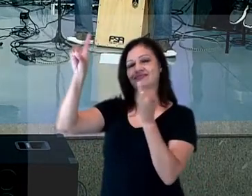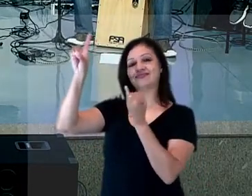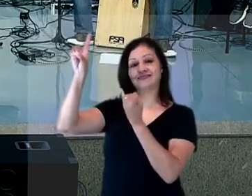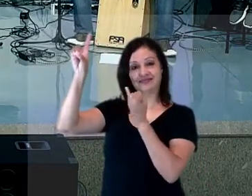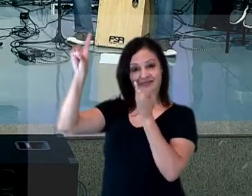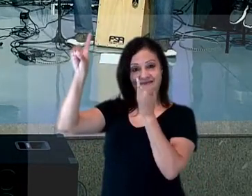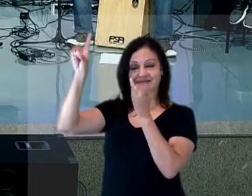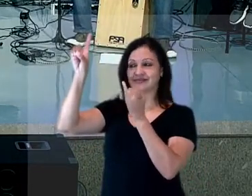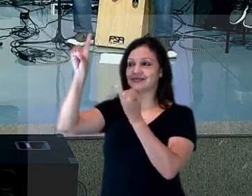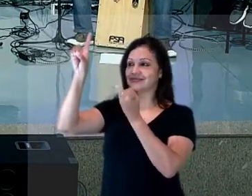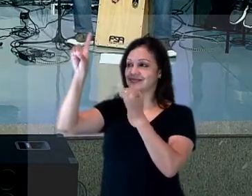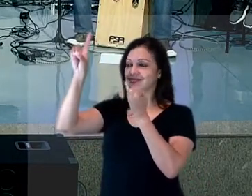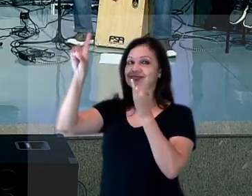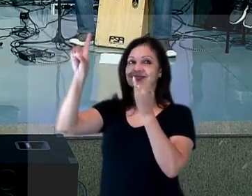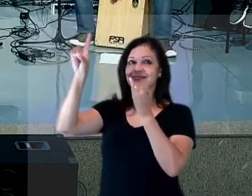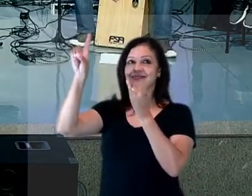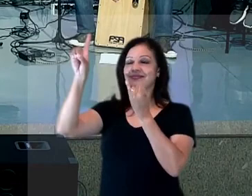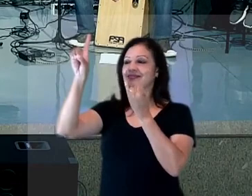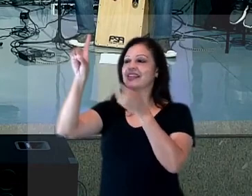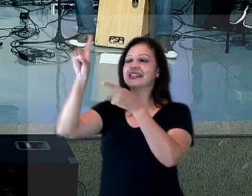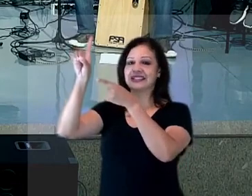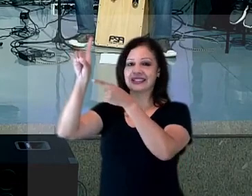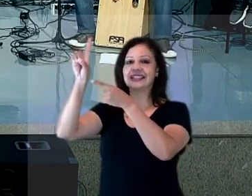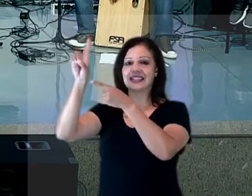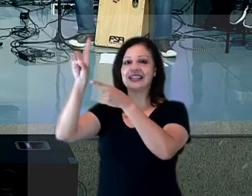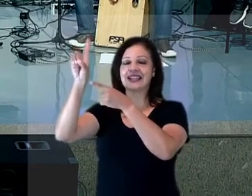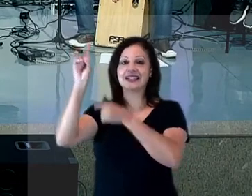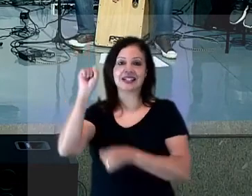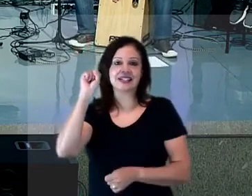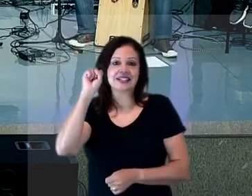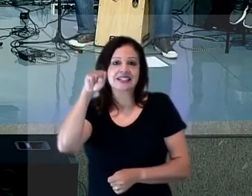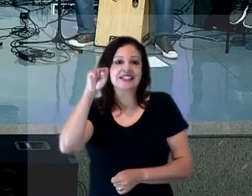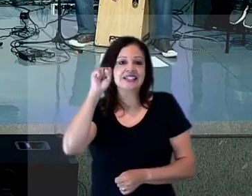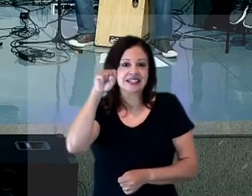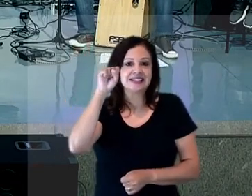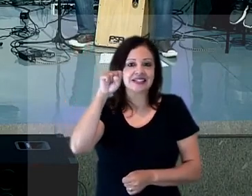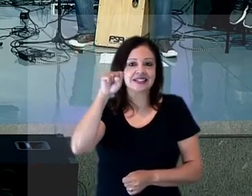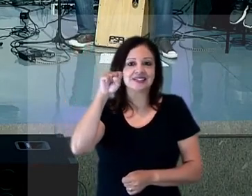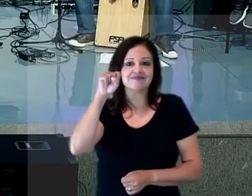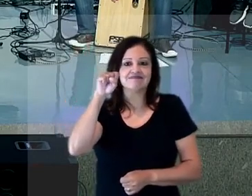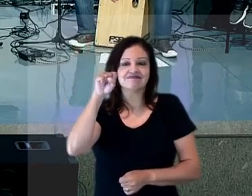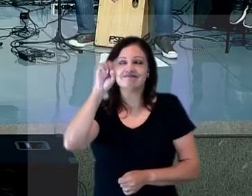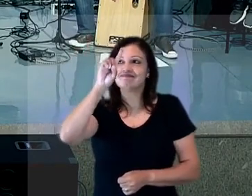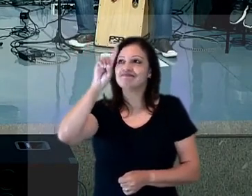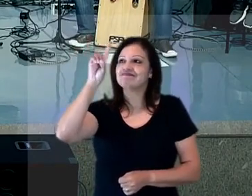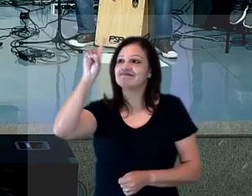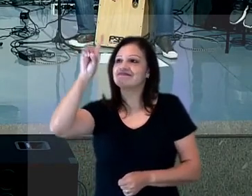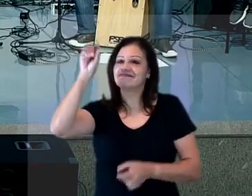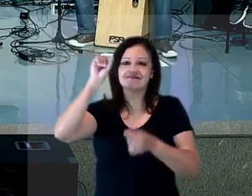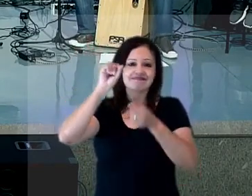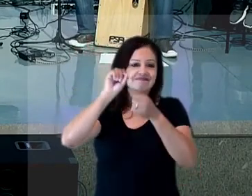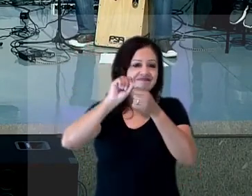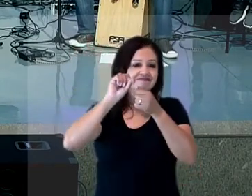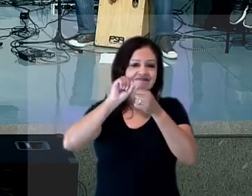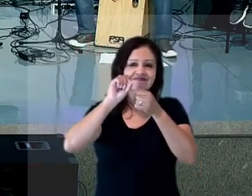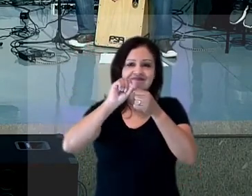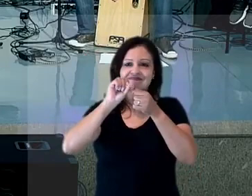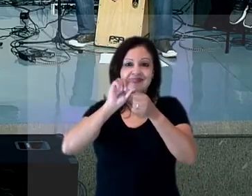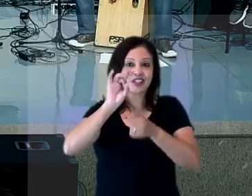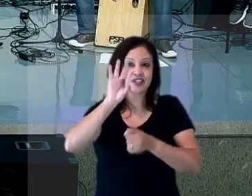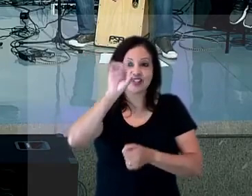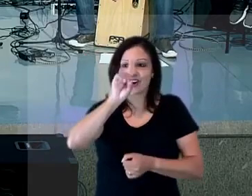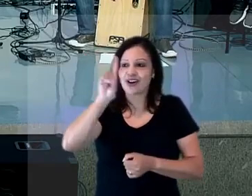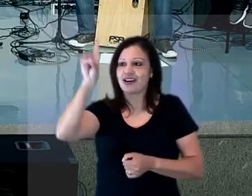és. Dele vem o sim, o amém. Somente dele, mais